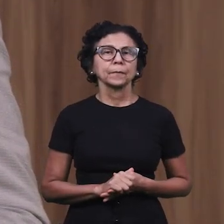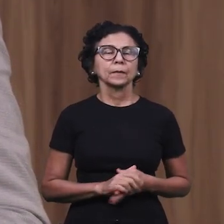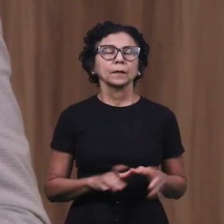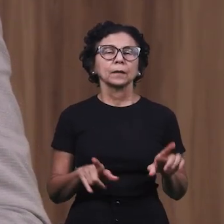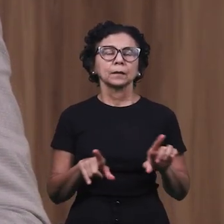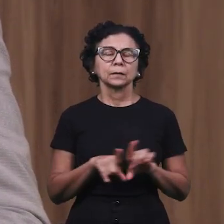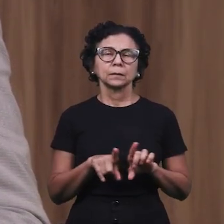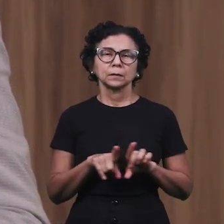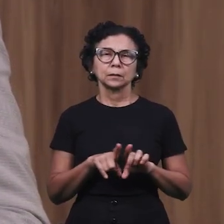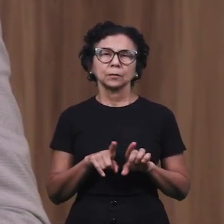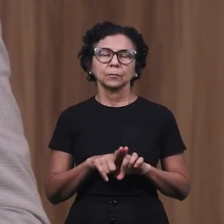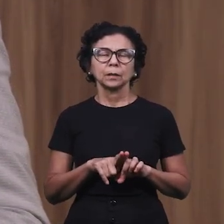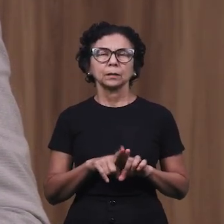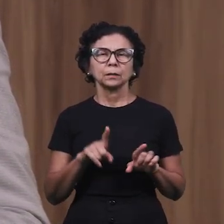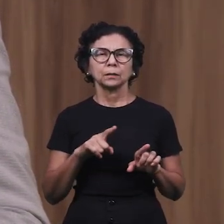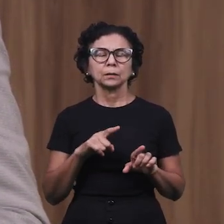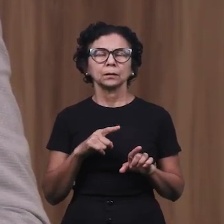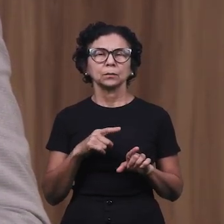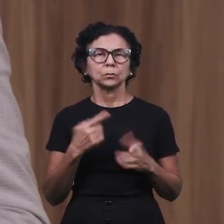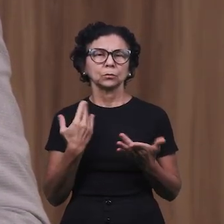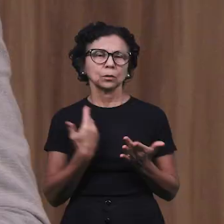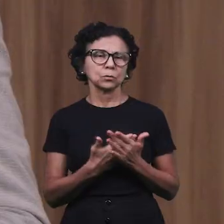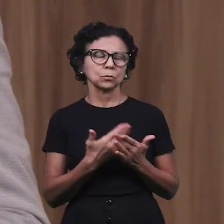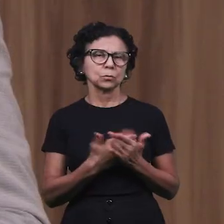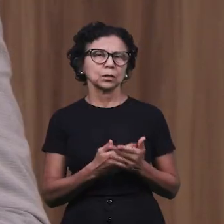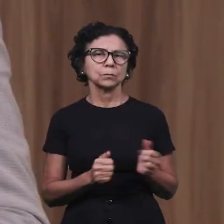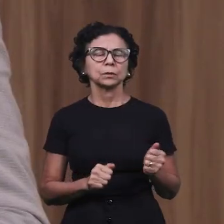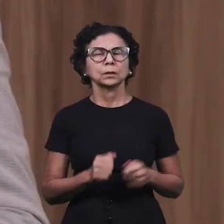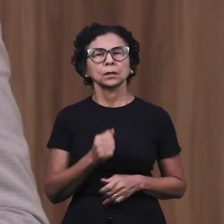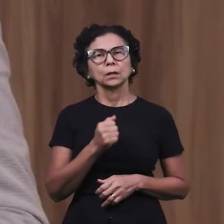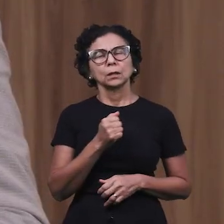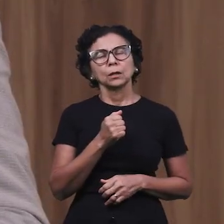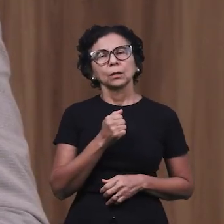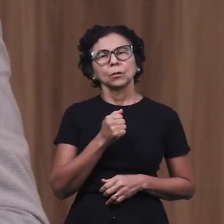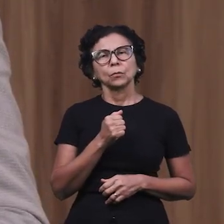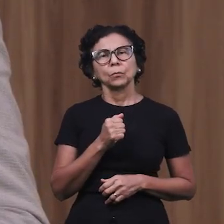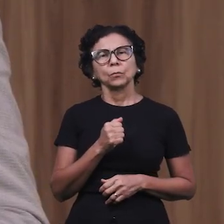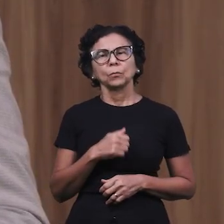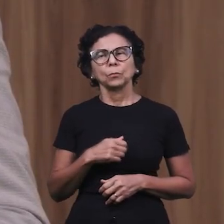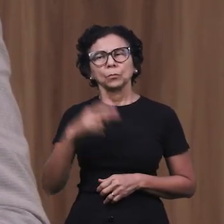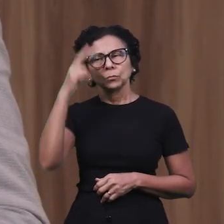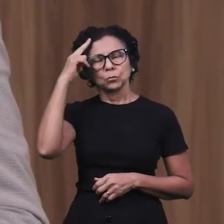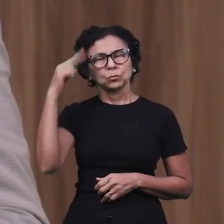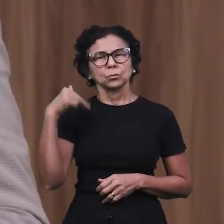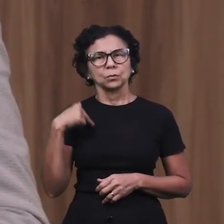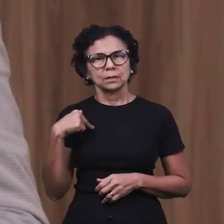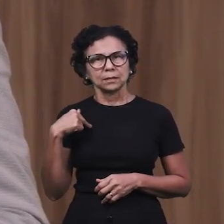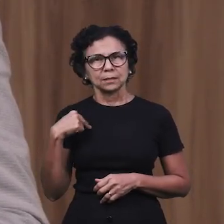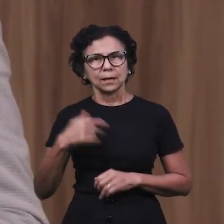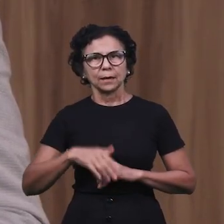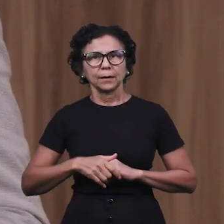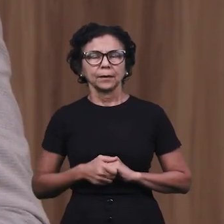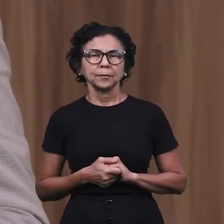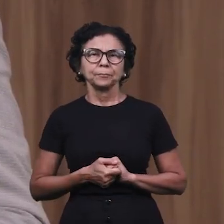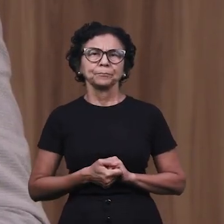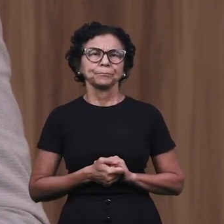assim, descrendo o profético, todo aquele contexto que nós estudamos, os sonhos de